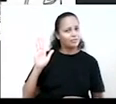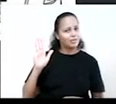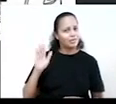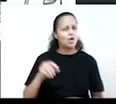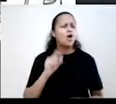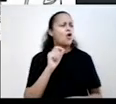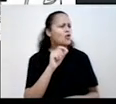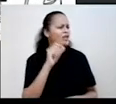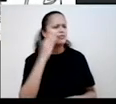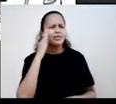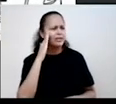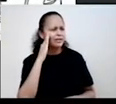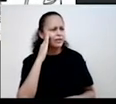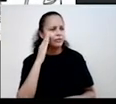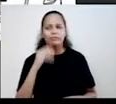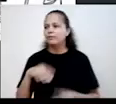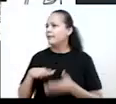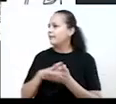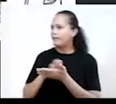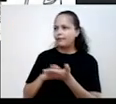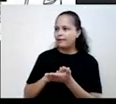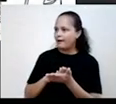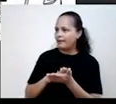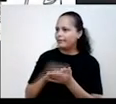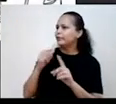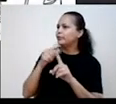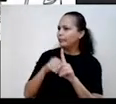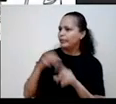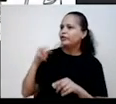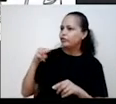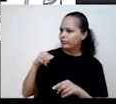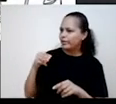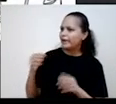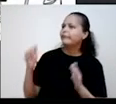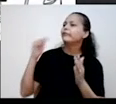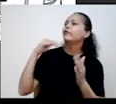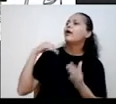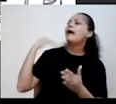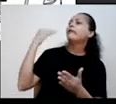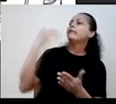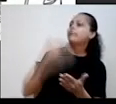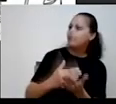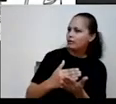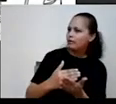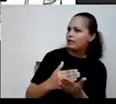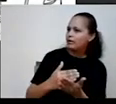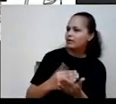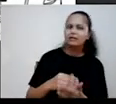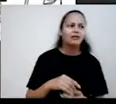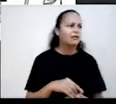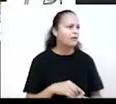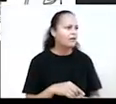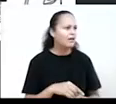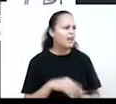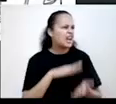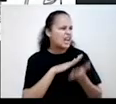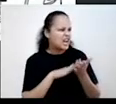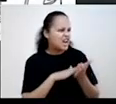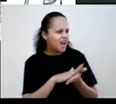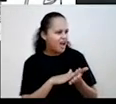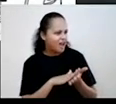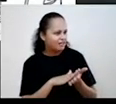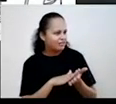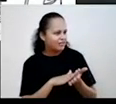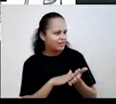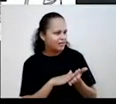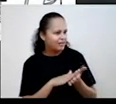entendeu, Manolito? Nada, desde março até agora. Puxa, não entendeu nada desde março e aí,